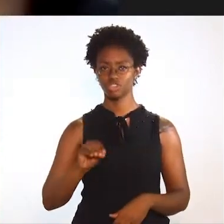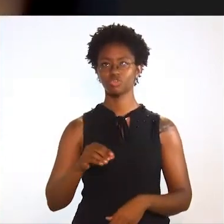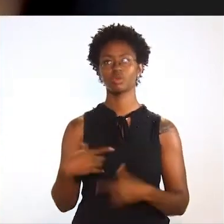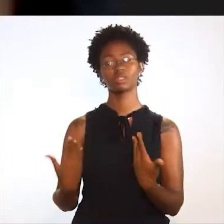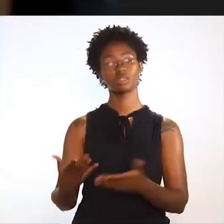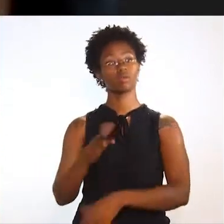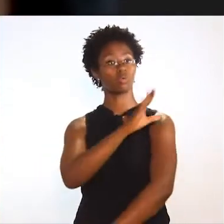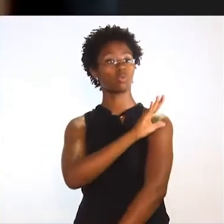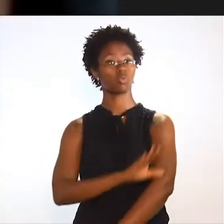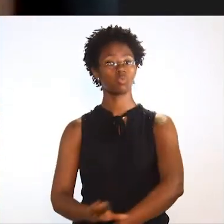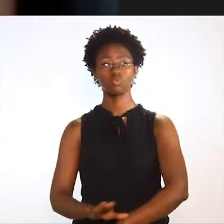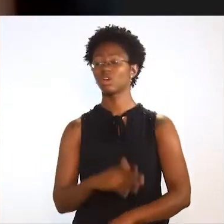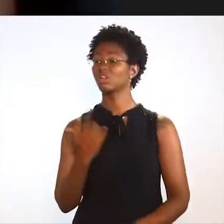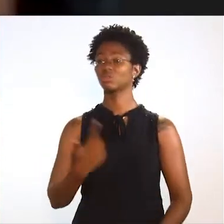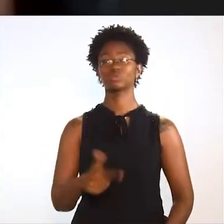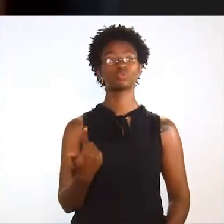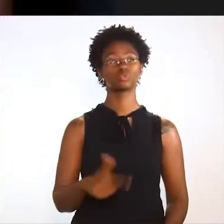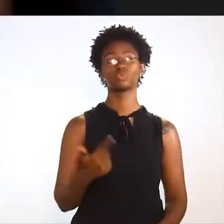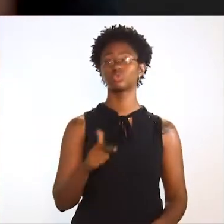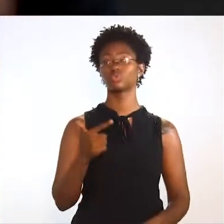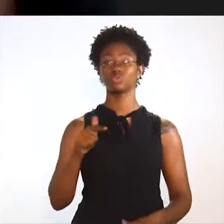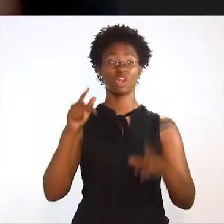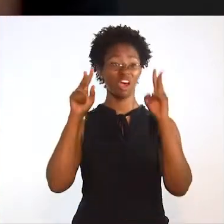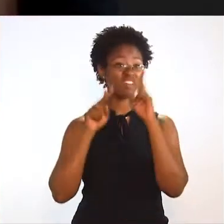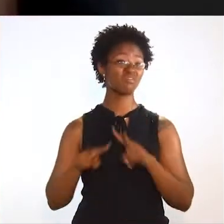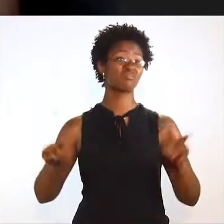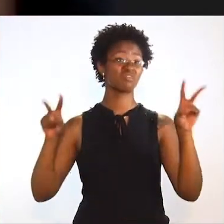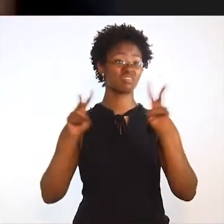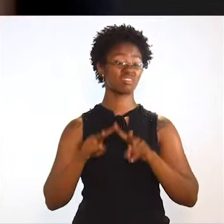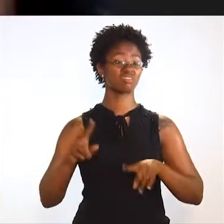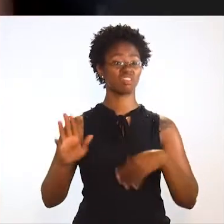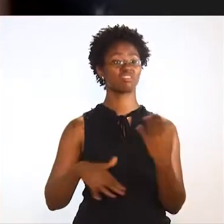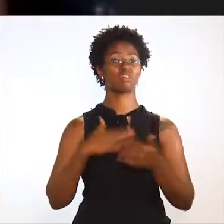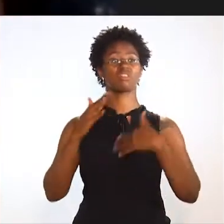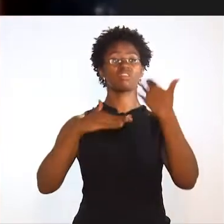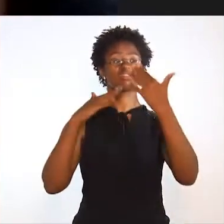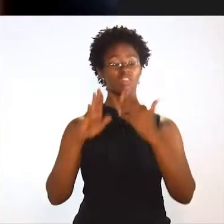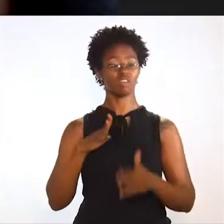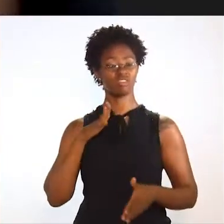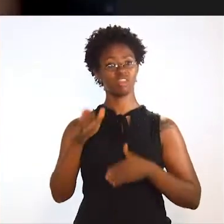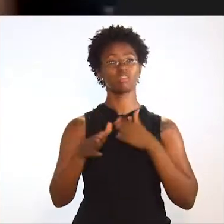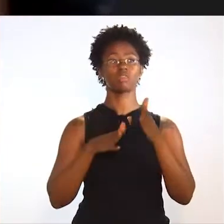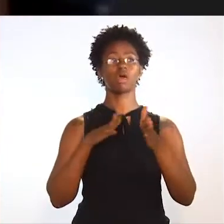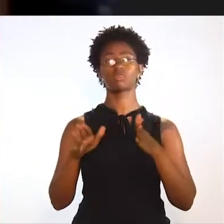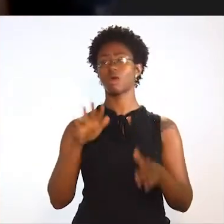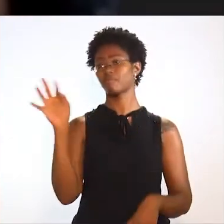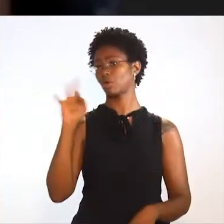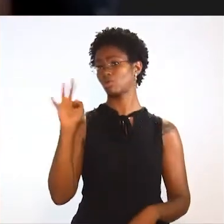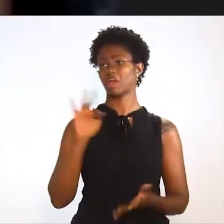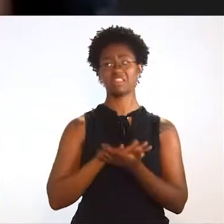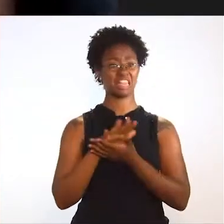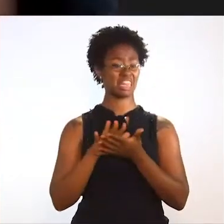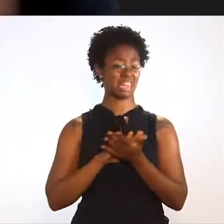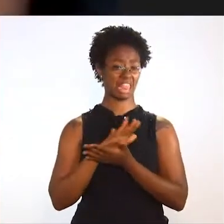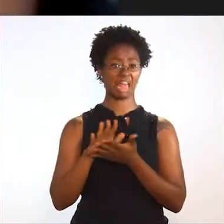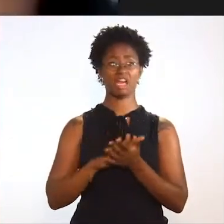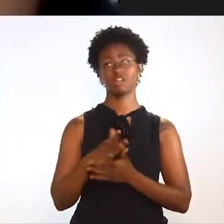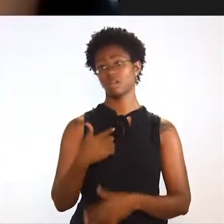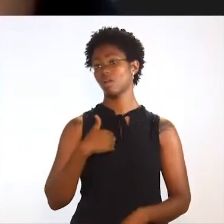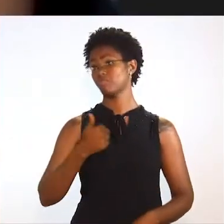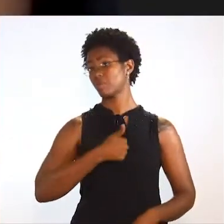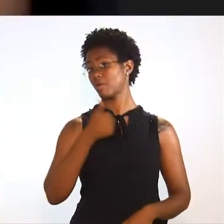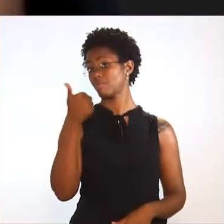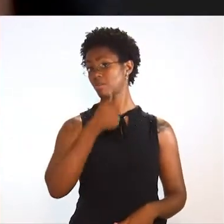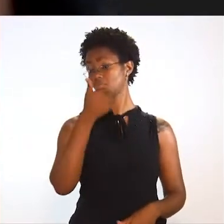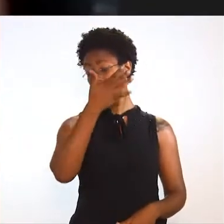culturalmente, ali naquela localidade, não tínhamos uma perspectiva de acessar o ensino superior, né? Tanto